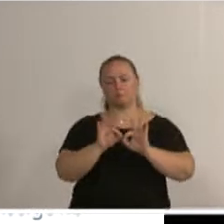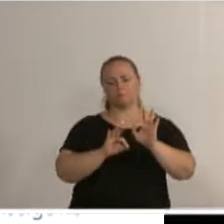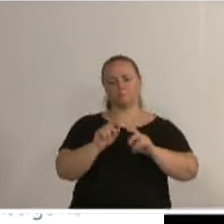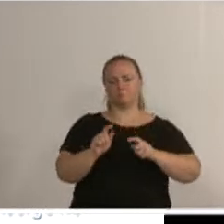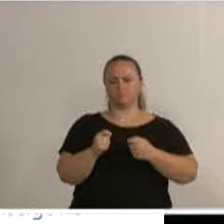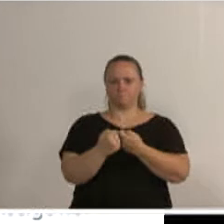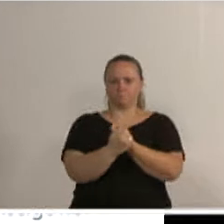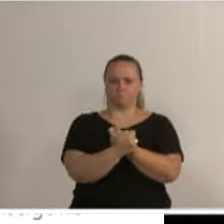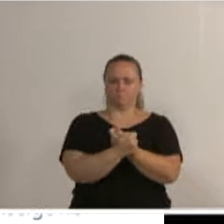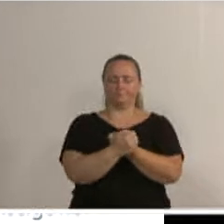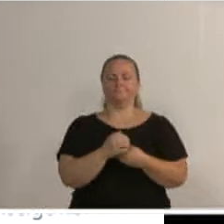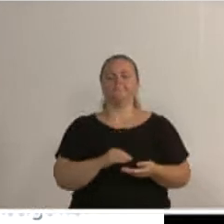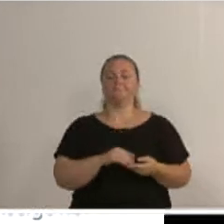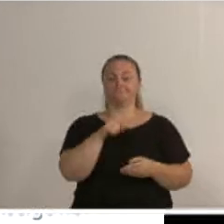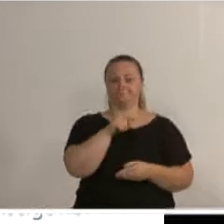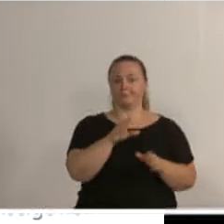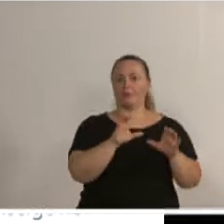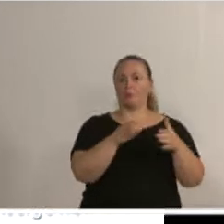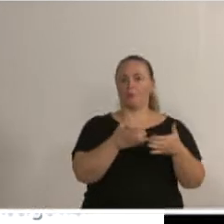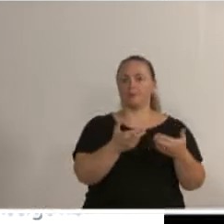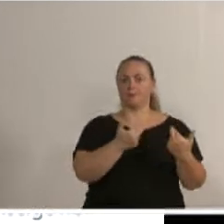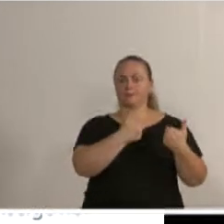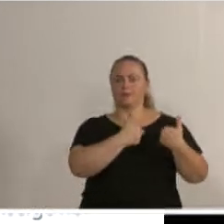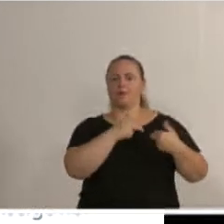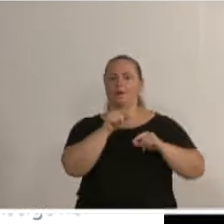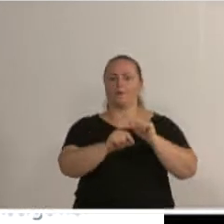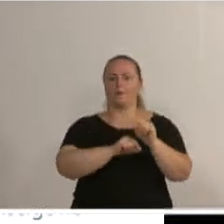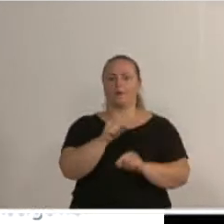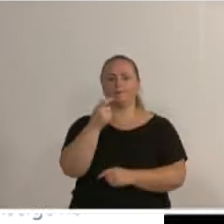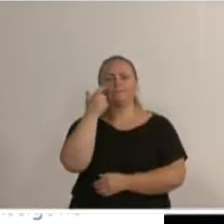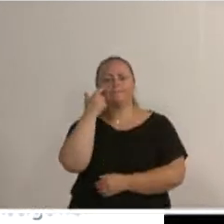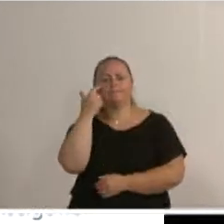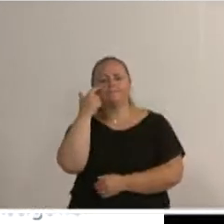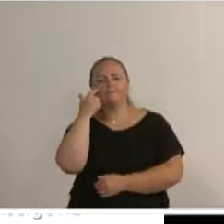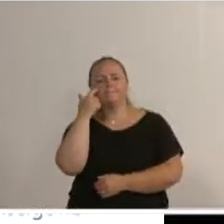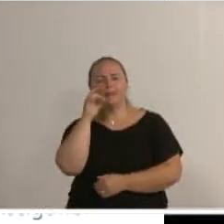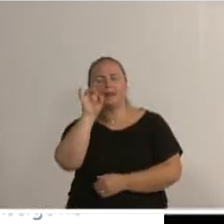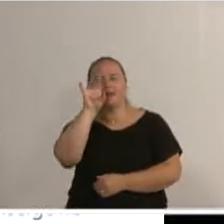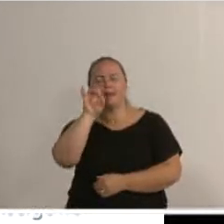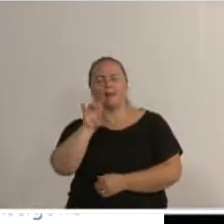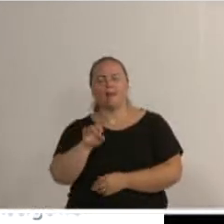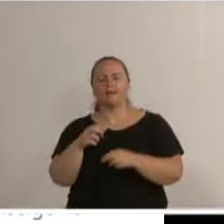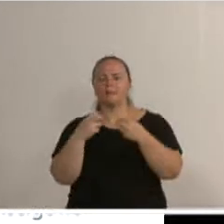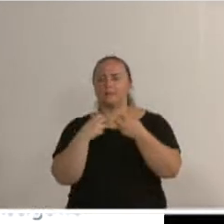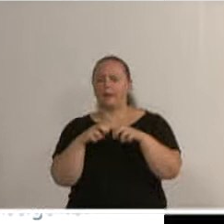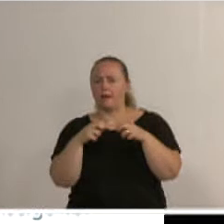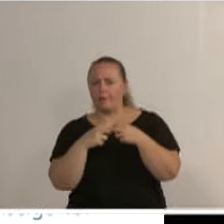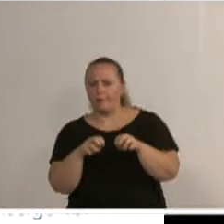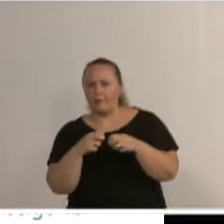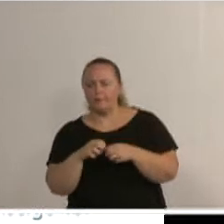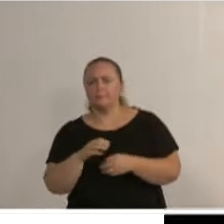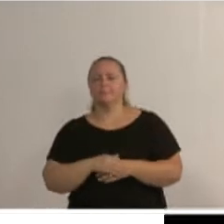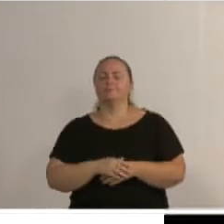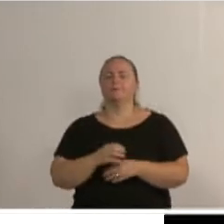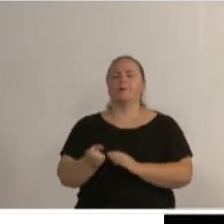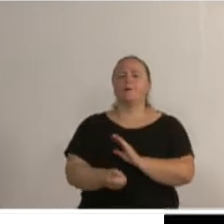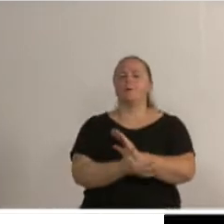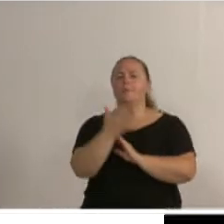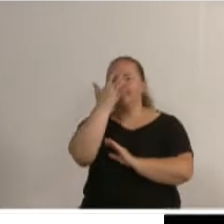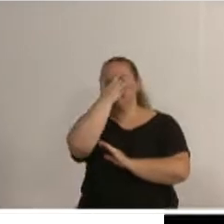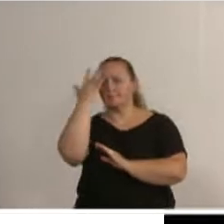ela foi incumbida de revalidar todas as linhas e verificar alguns aspectos de demanda, alguns aspectos de rota, alguns aspectos de